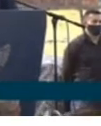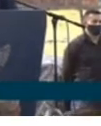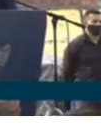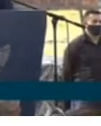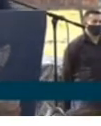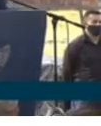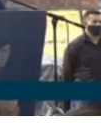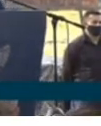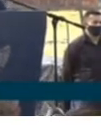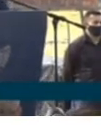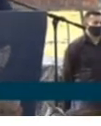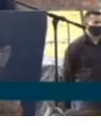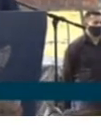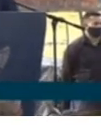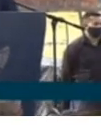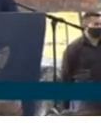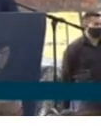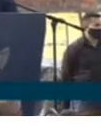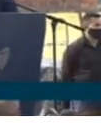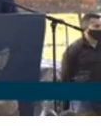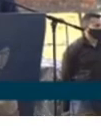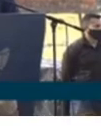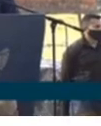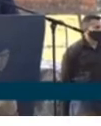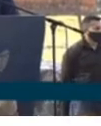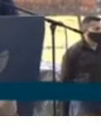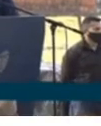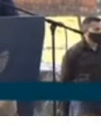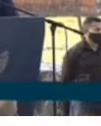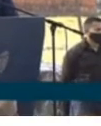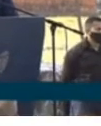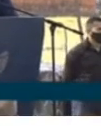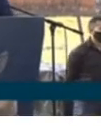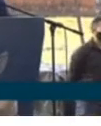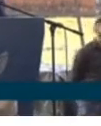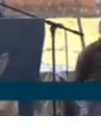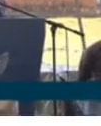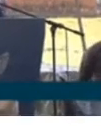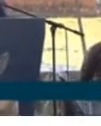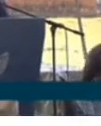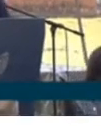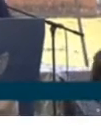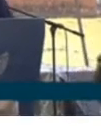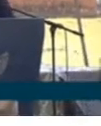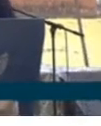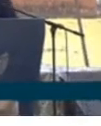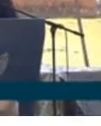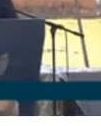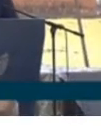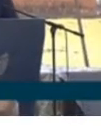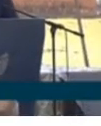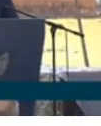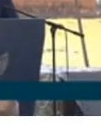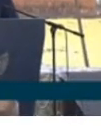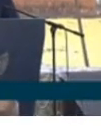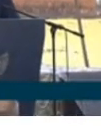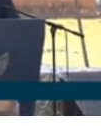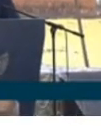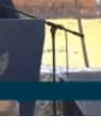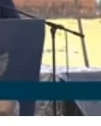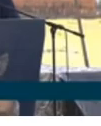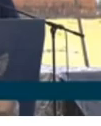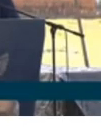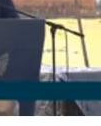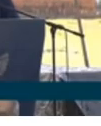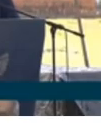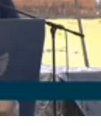senhor ministro Fernando Azevedo da Defesa, senhor ministro Augusto Heleno, GSI. Deixei